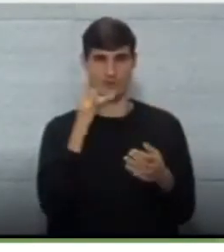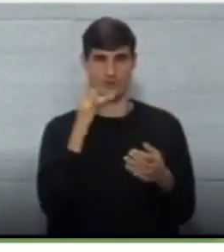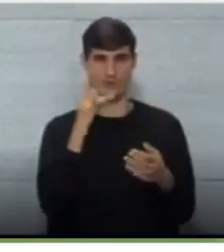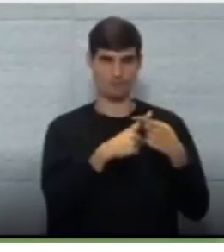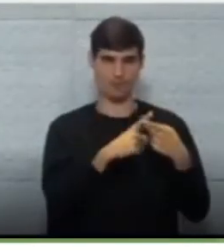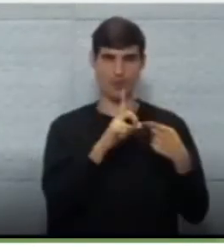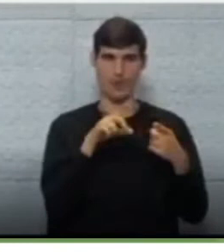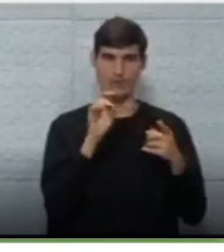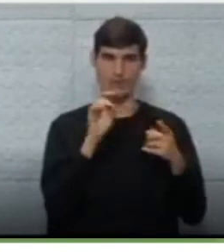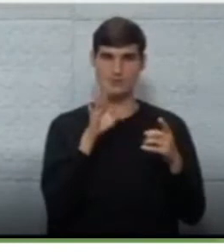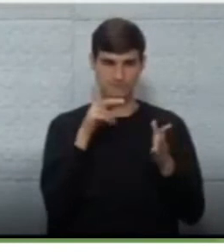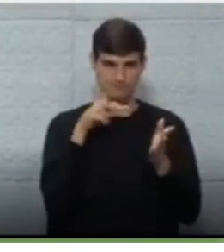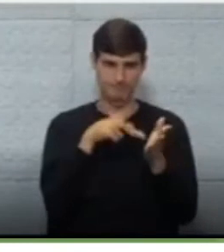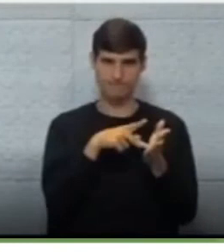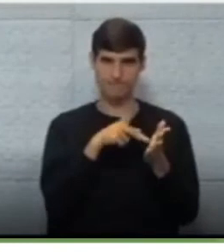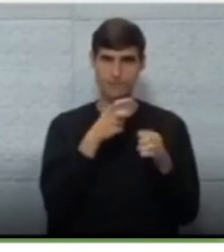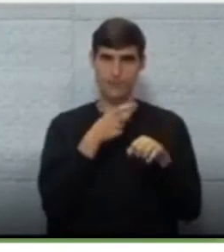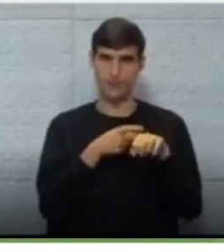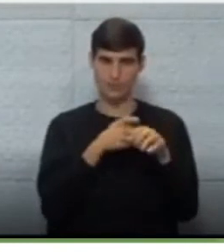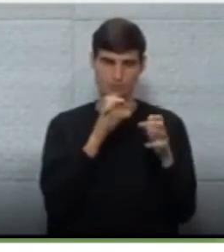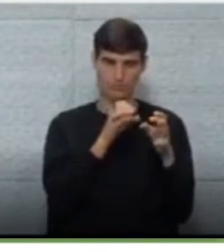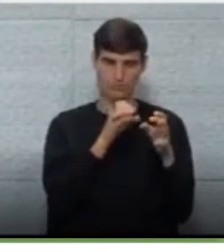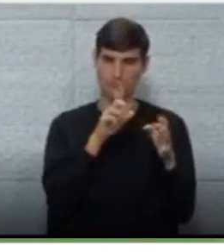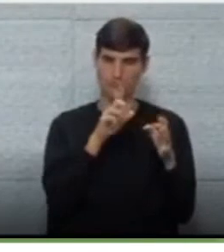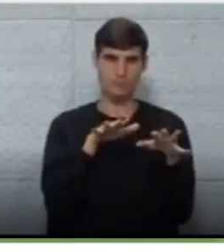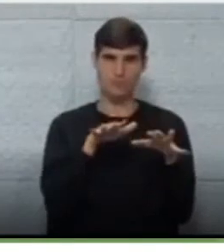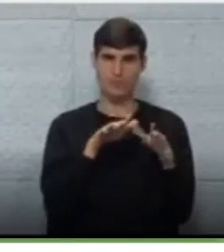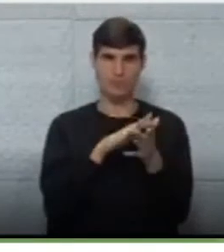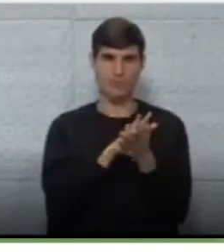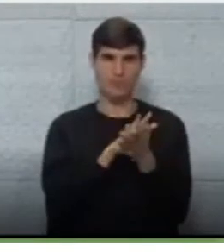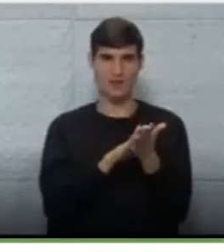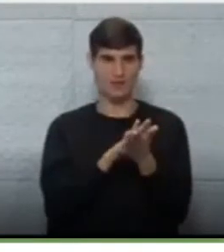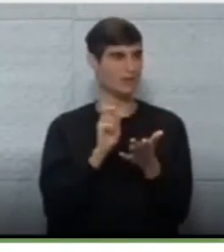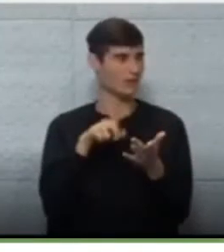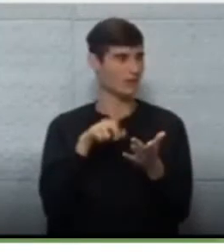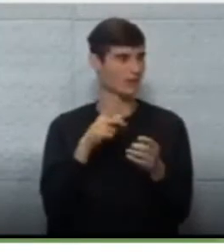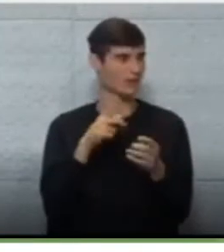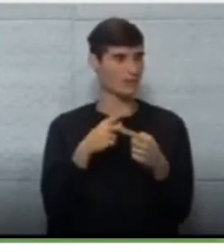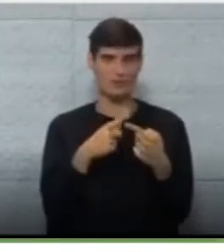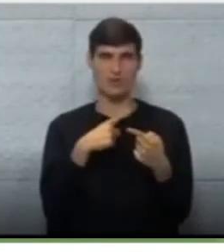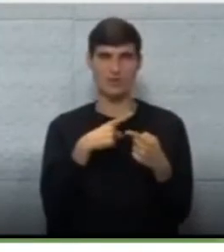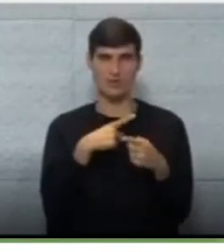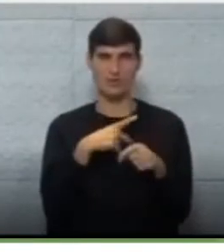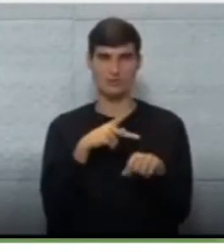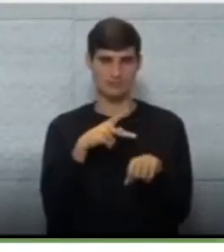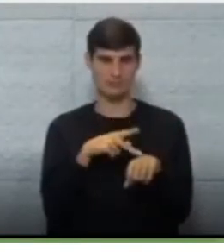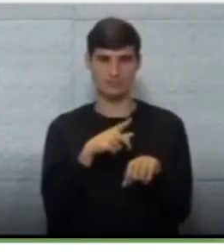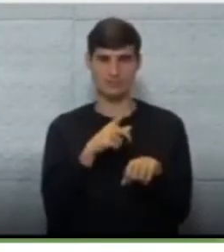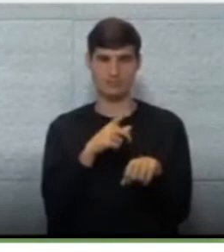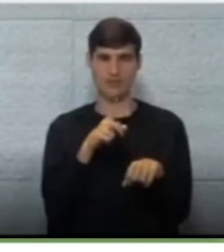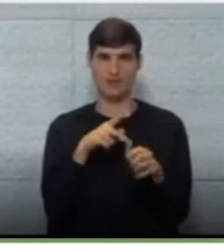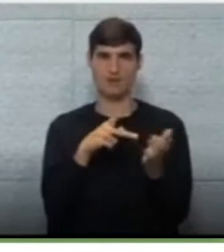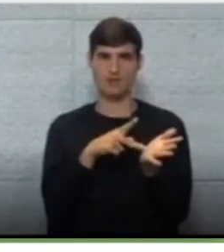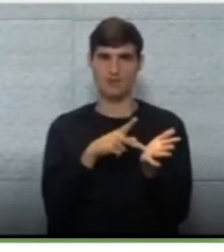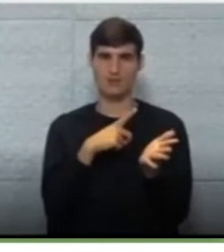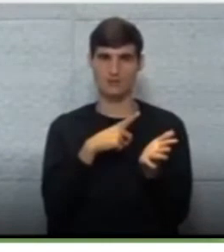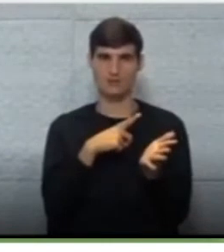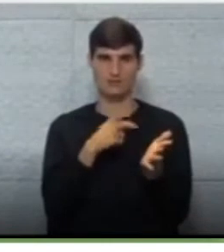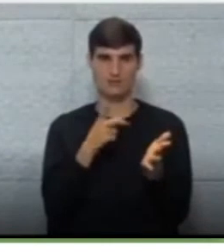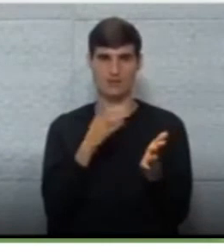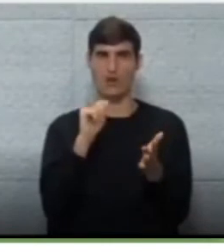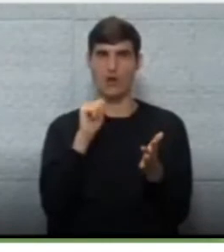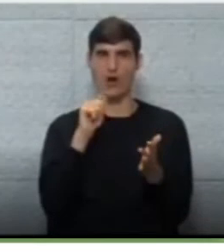totalmente retido no fundo, e isso indica exatamente a positividade para o teste da coagulase.